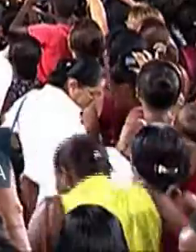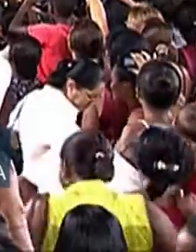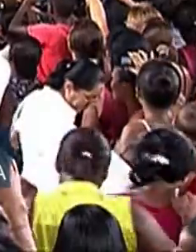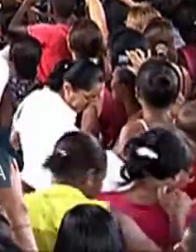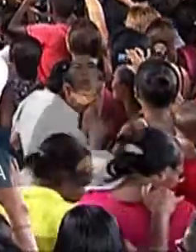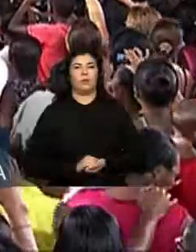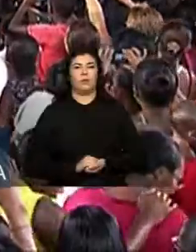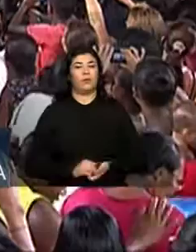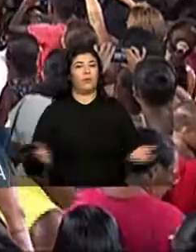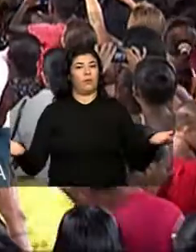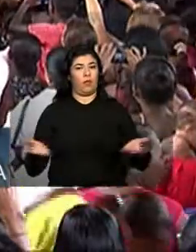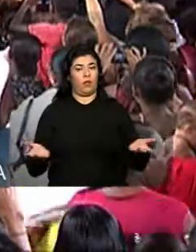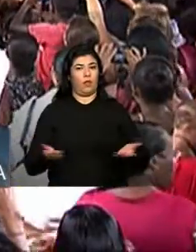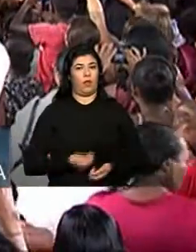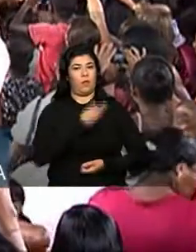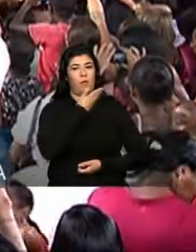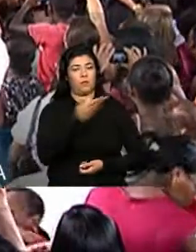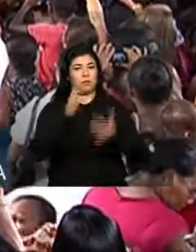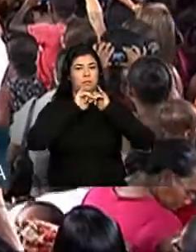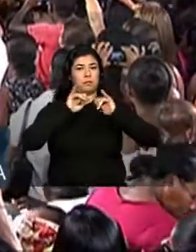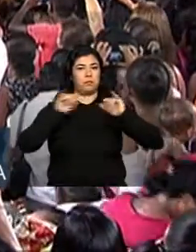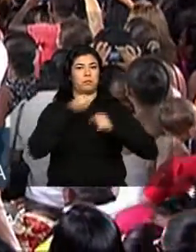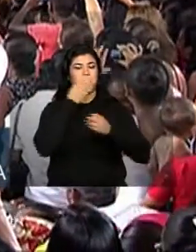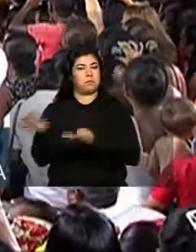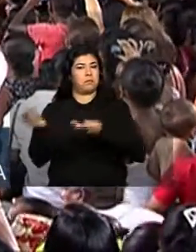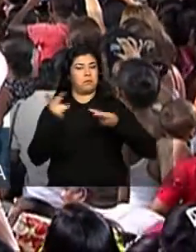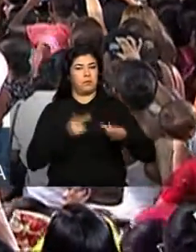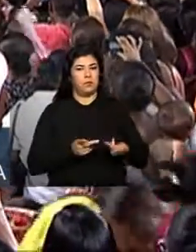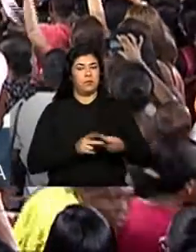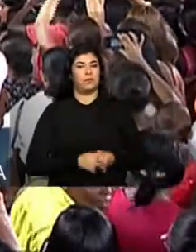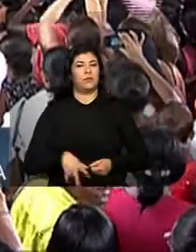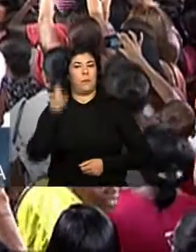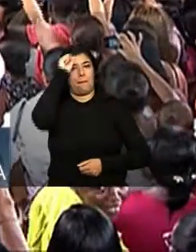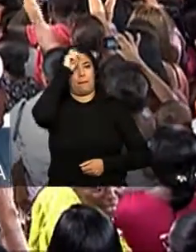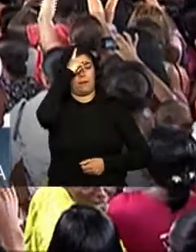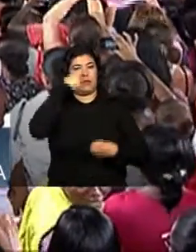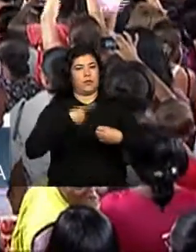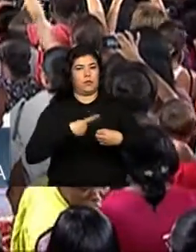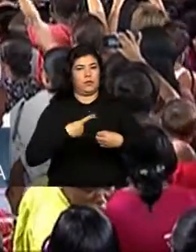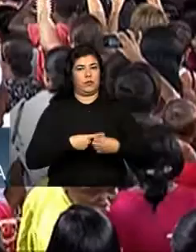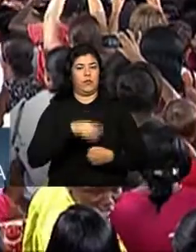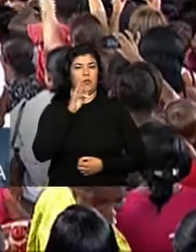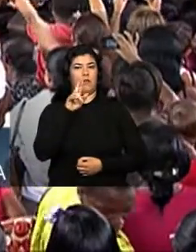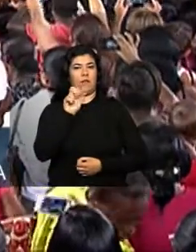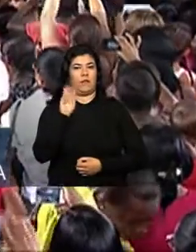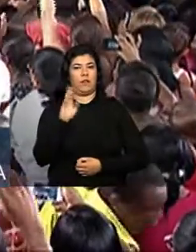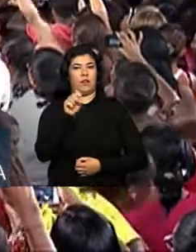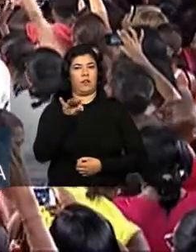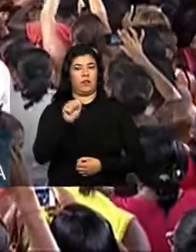Ouviremos as palavras de boas-vindas do prefeito da cidade de Feira de Santana, José Ronaldo de